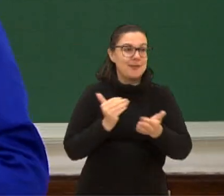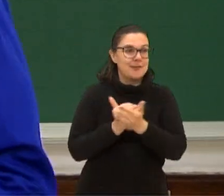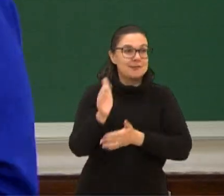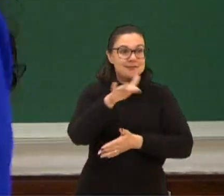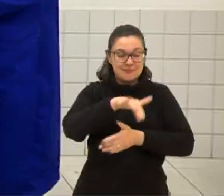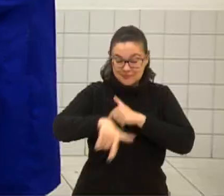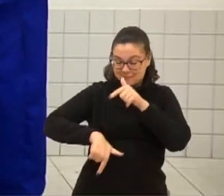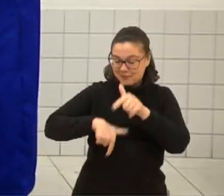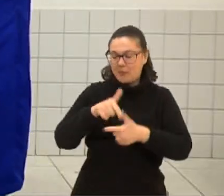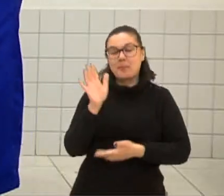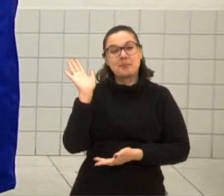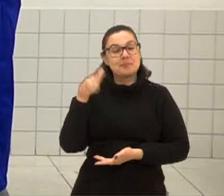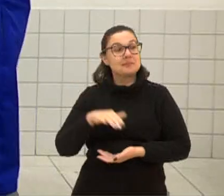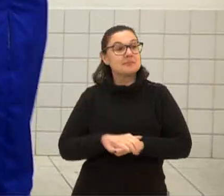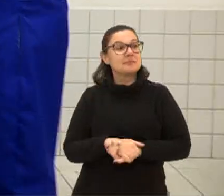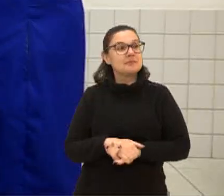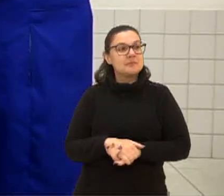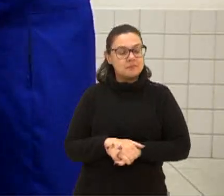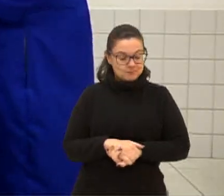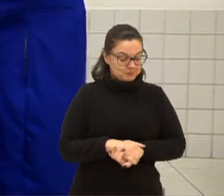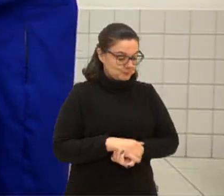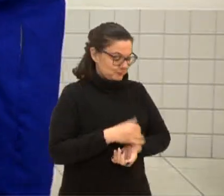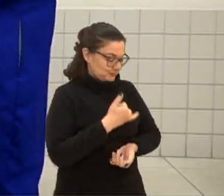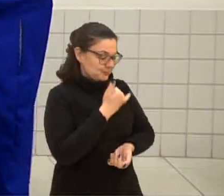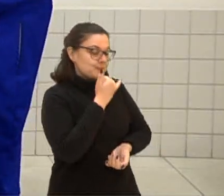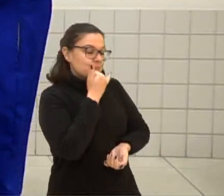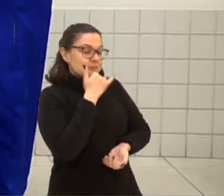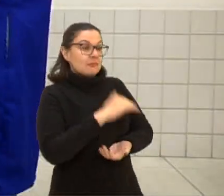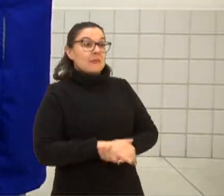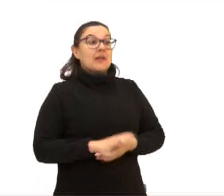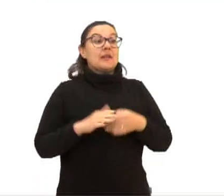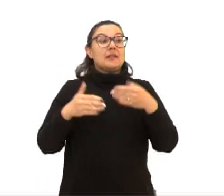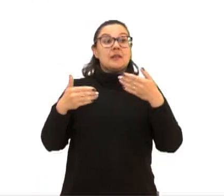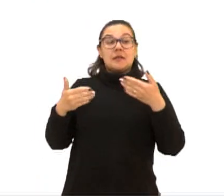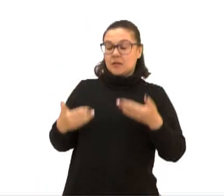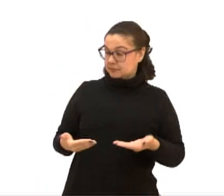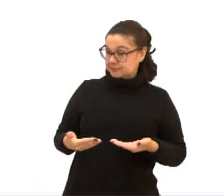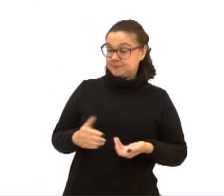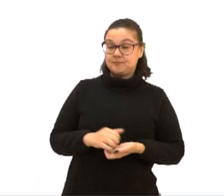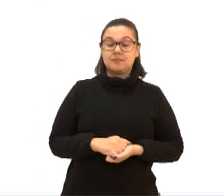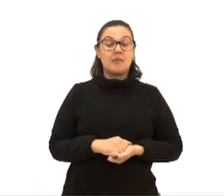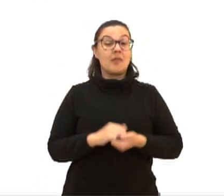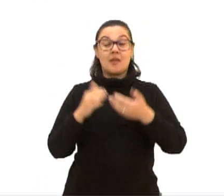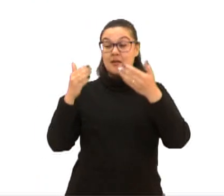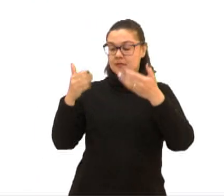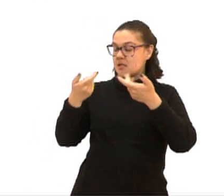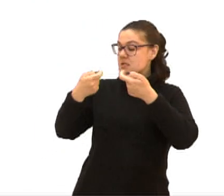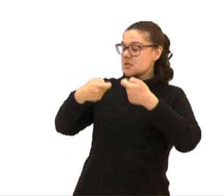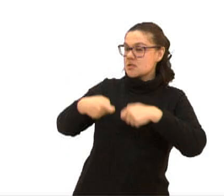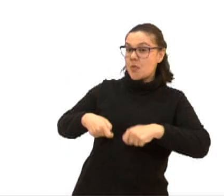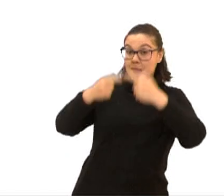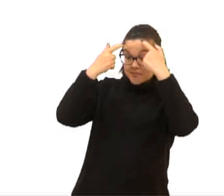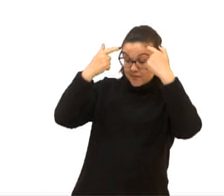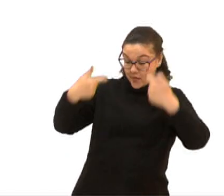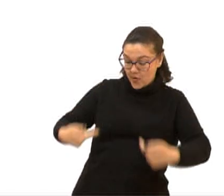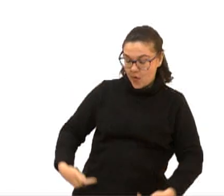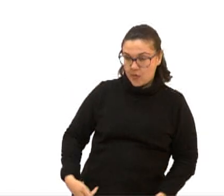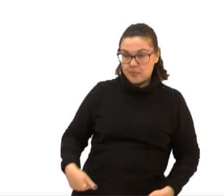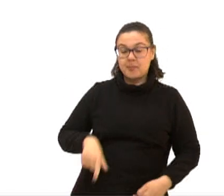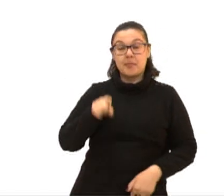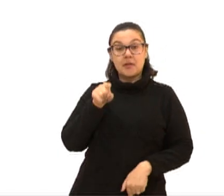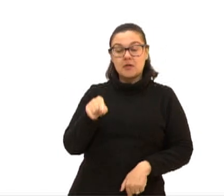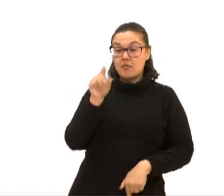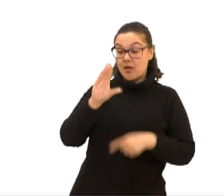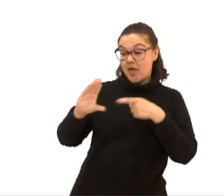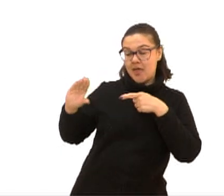né? Desculpa. Então, vamos lá. Artistas, né? Não necessitavam de caracterização. Através